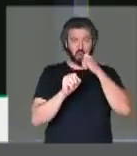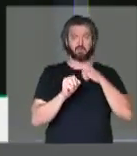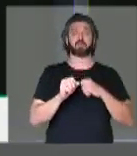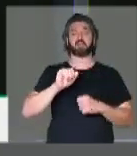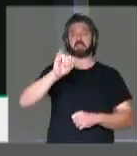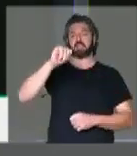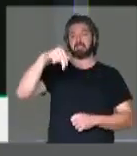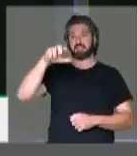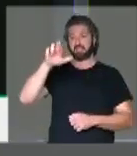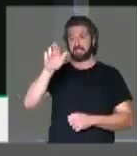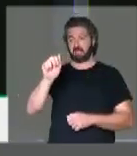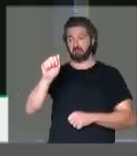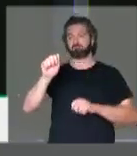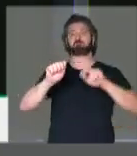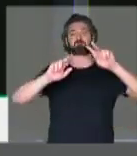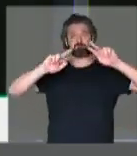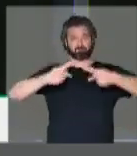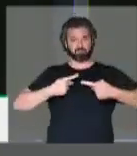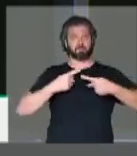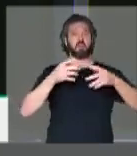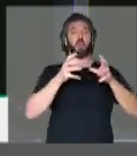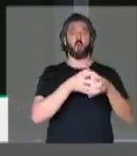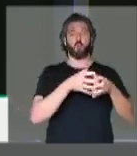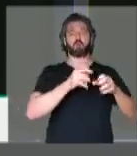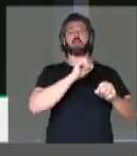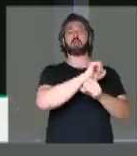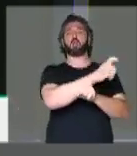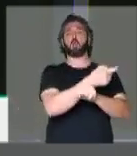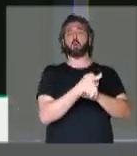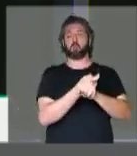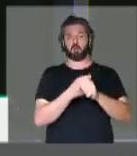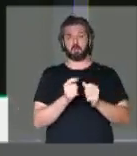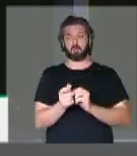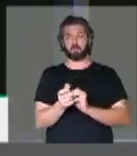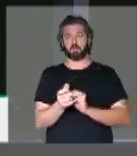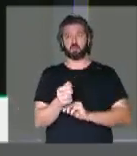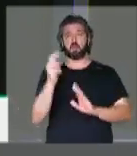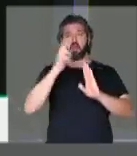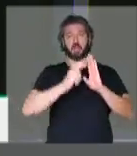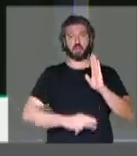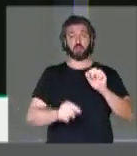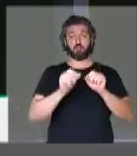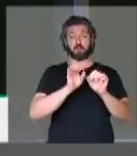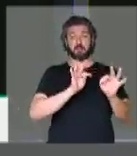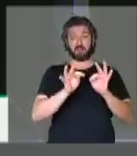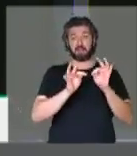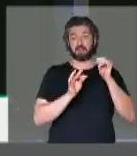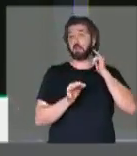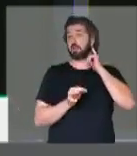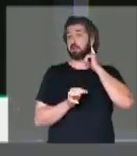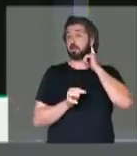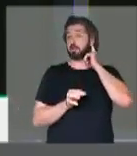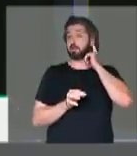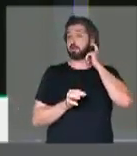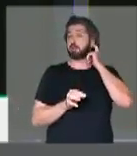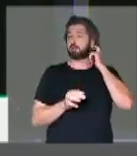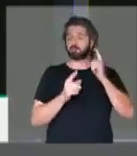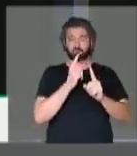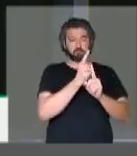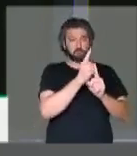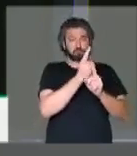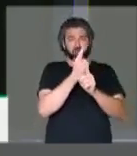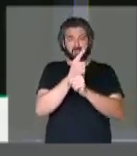reconheceu as comunidades quilombolas através de um relatório técnico de identificação